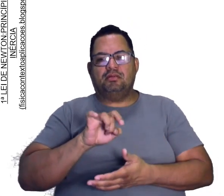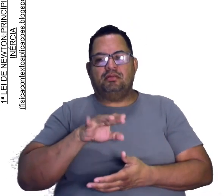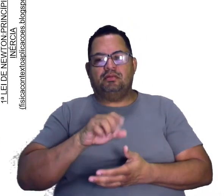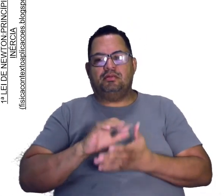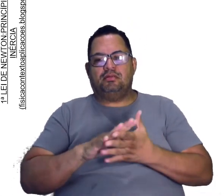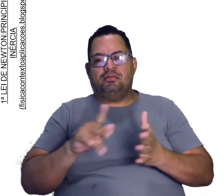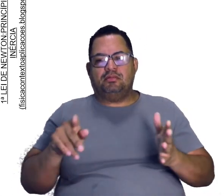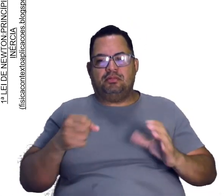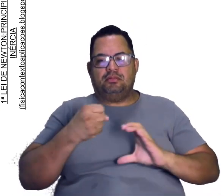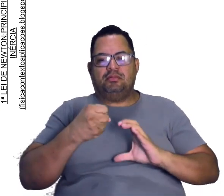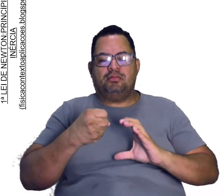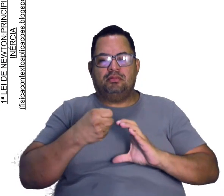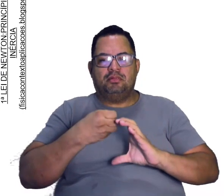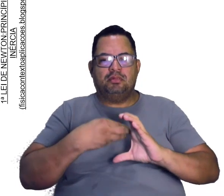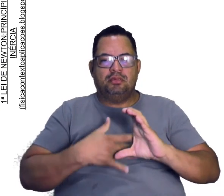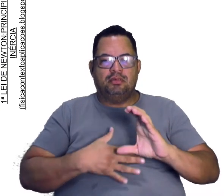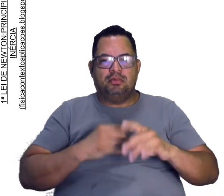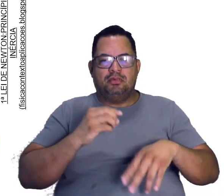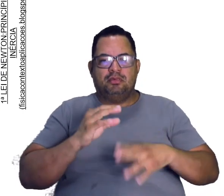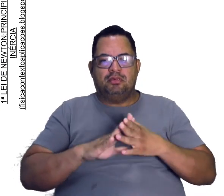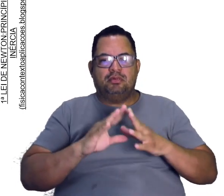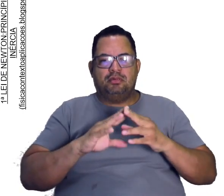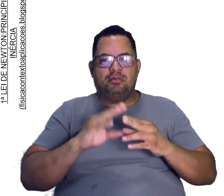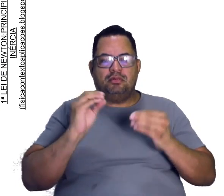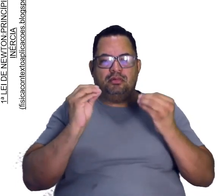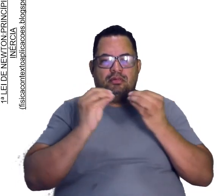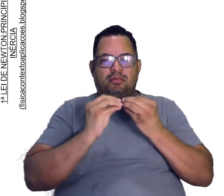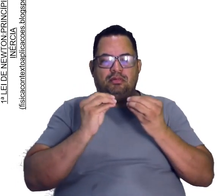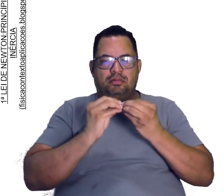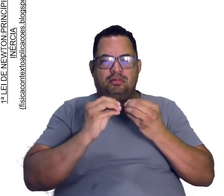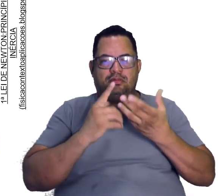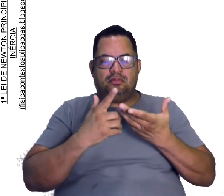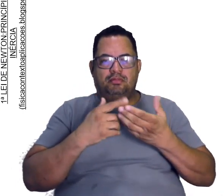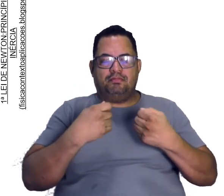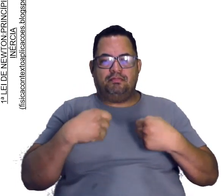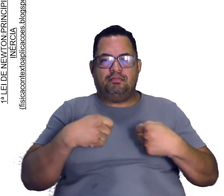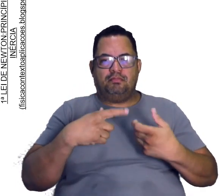que a matéria pode estar em repouso ou movimento